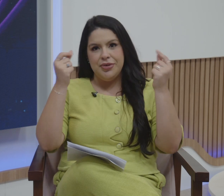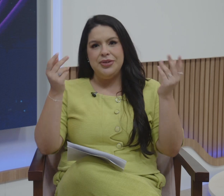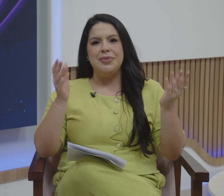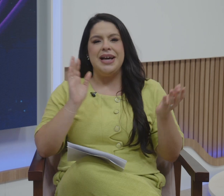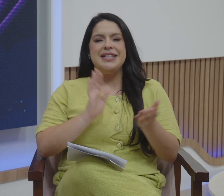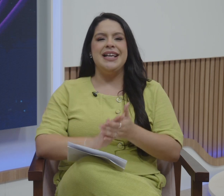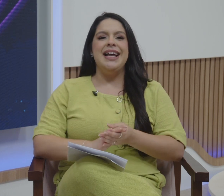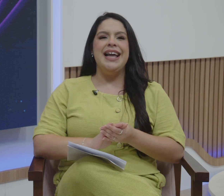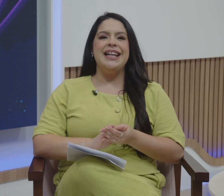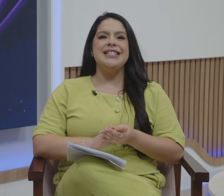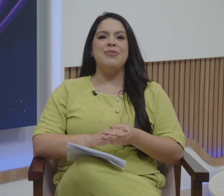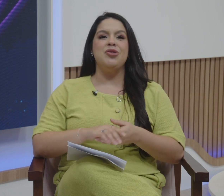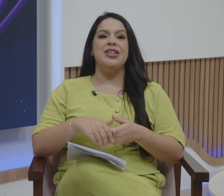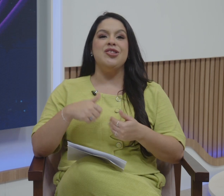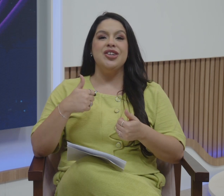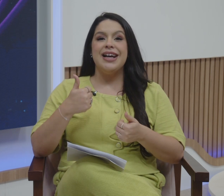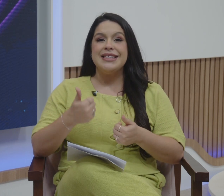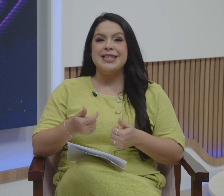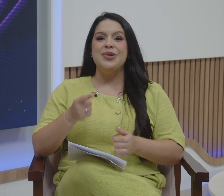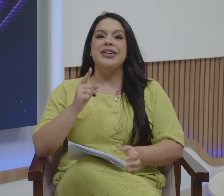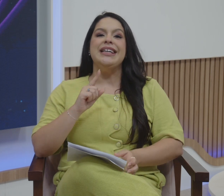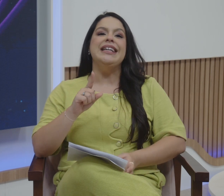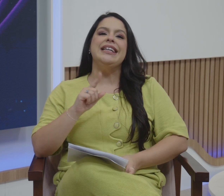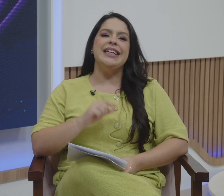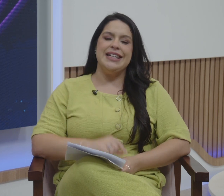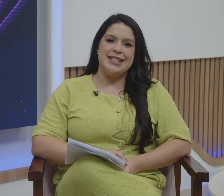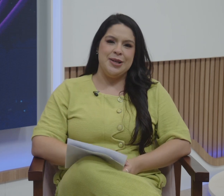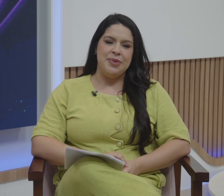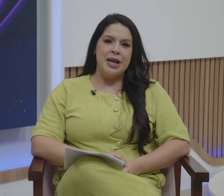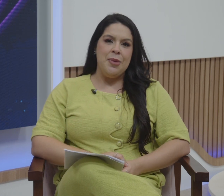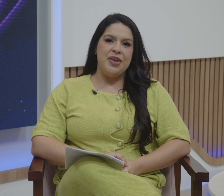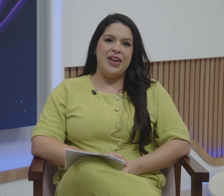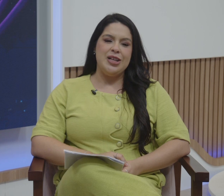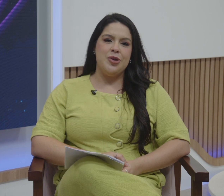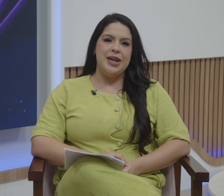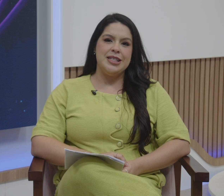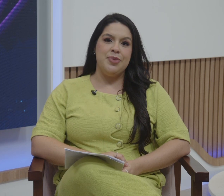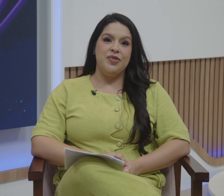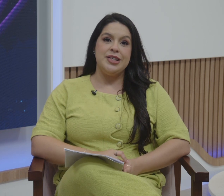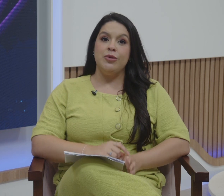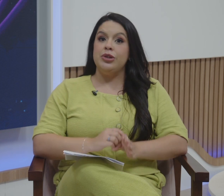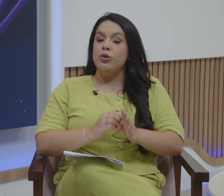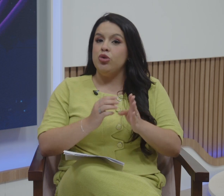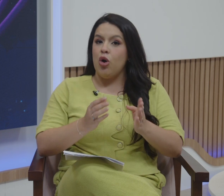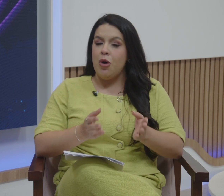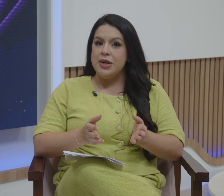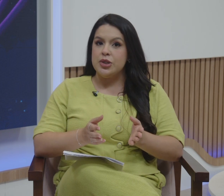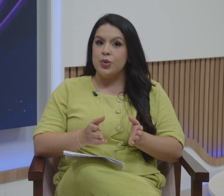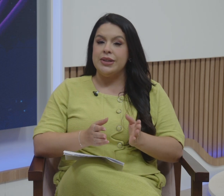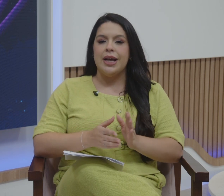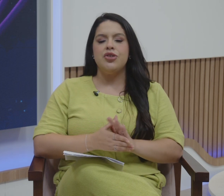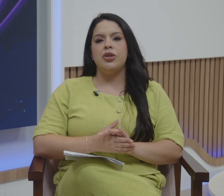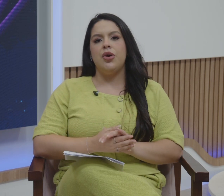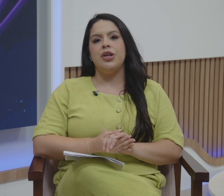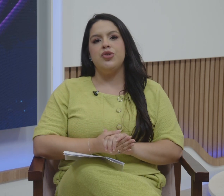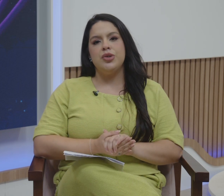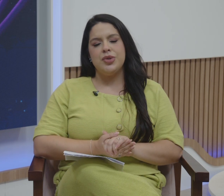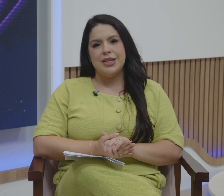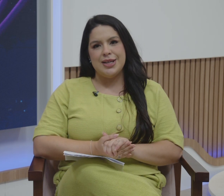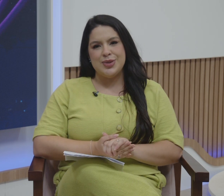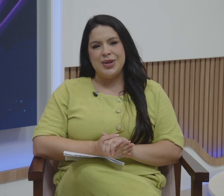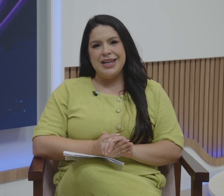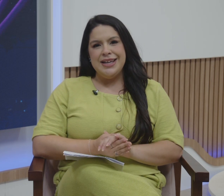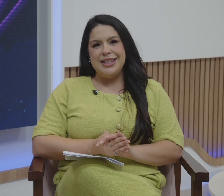e muito mais. Ela é exemplo de dedicação e liderança. Para falar sobre essa profissão tão nobre e sua trajetória